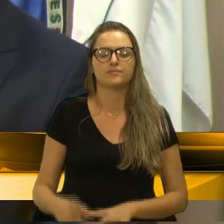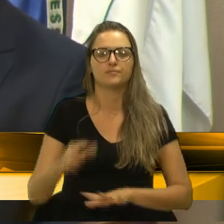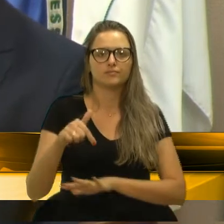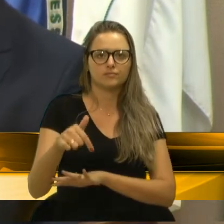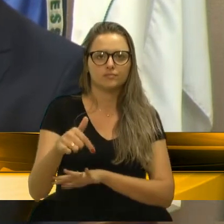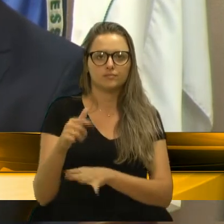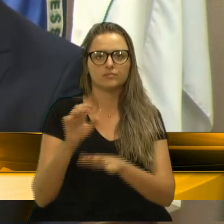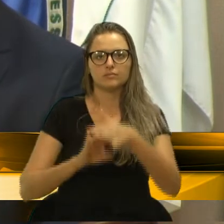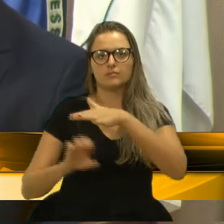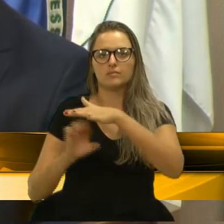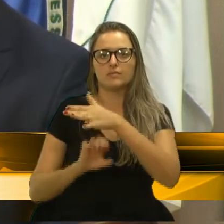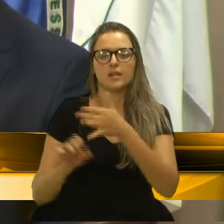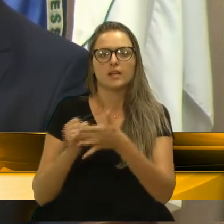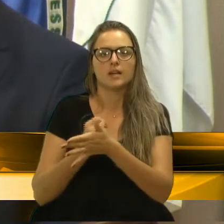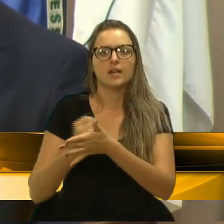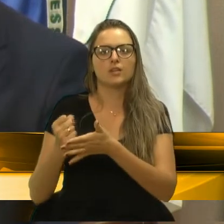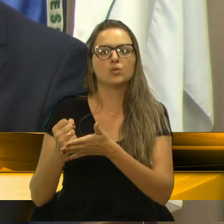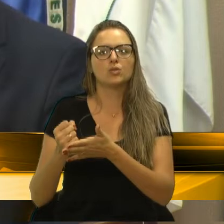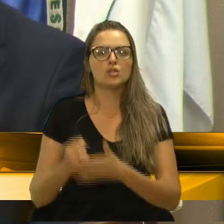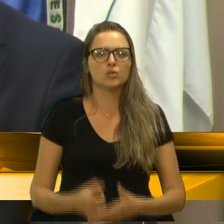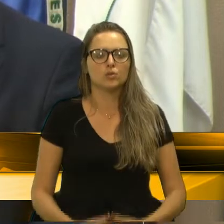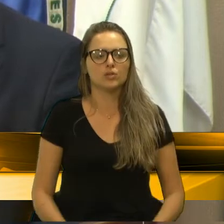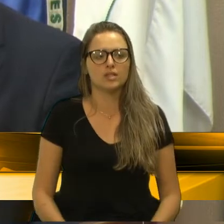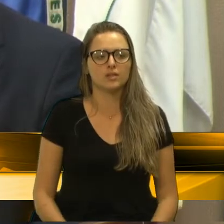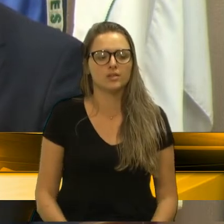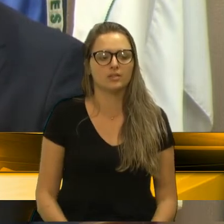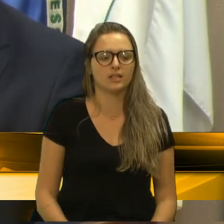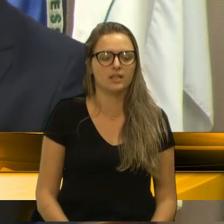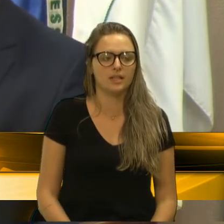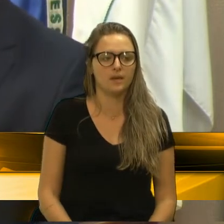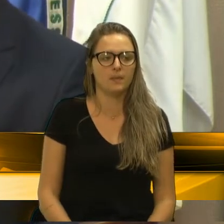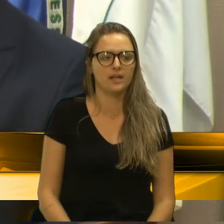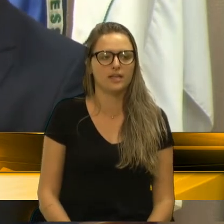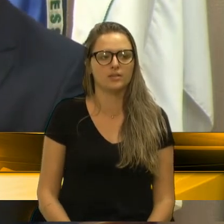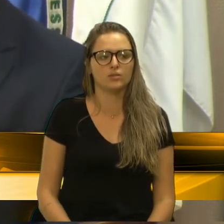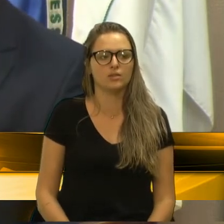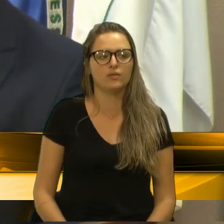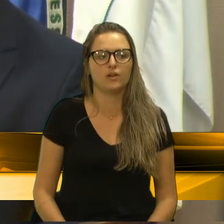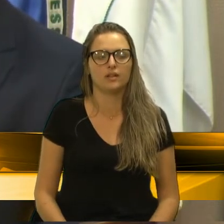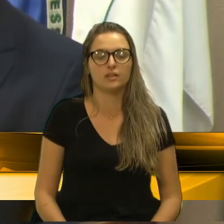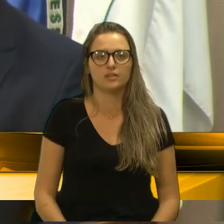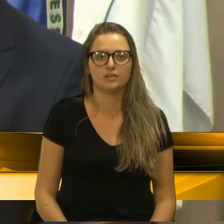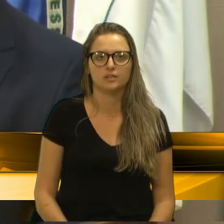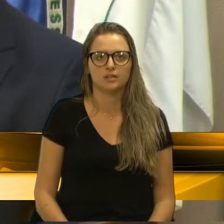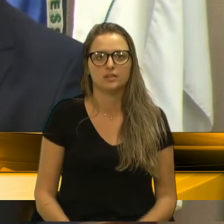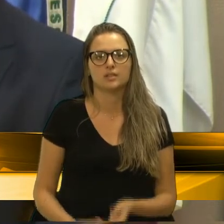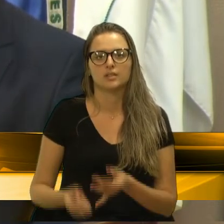foram contatadas, inclusive para fazer orçamento, 2 se apresentaram e uma delas